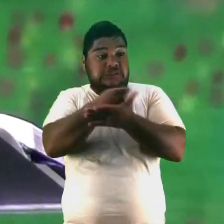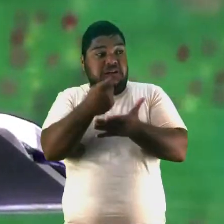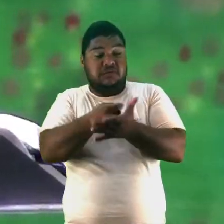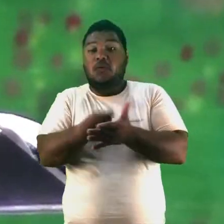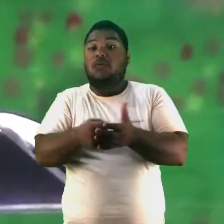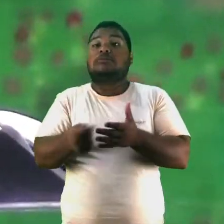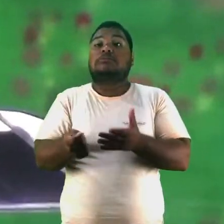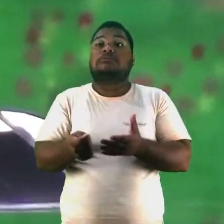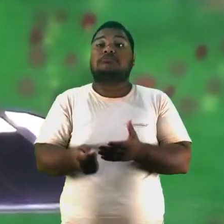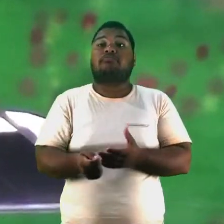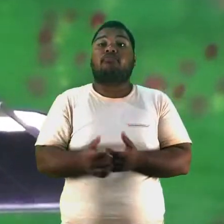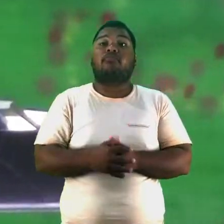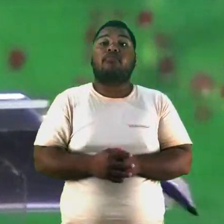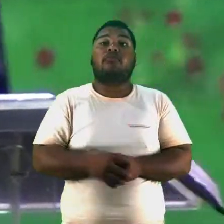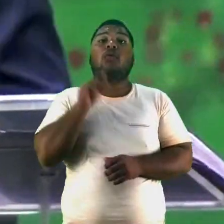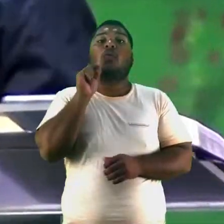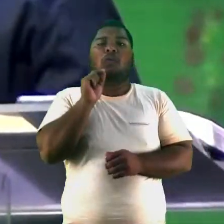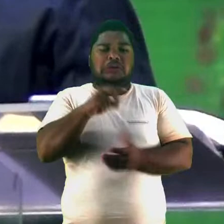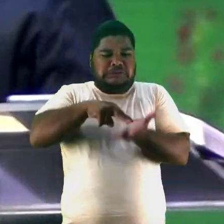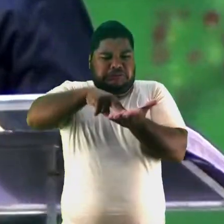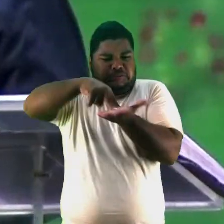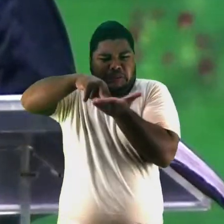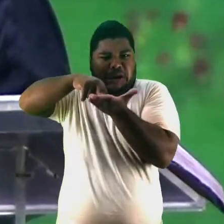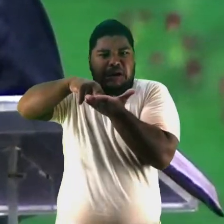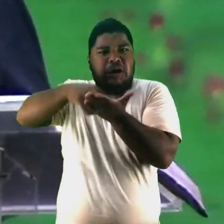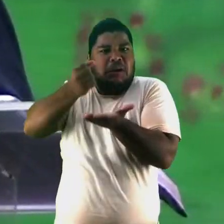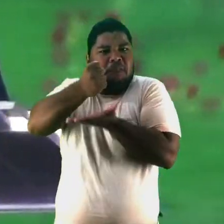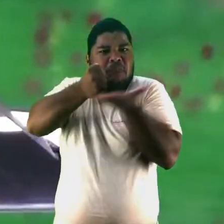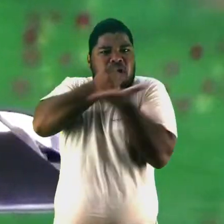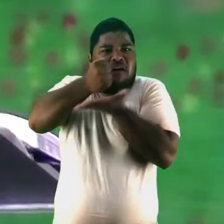serve de edificação para a igreja hoje.